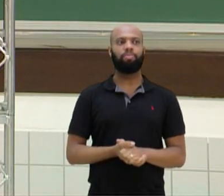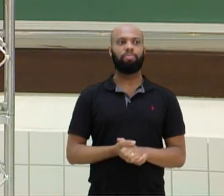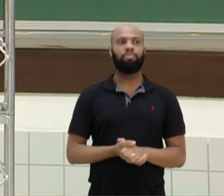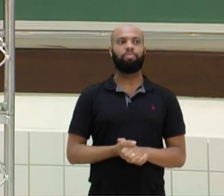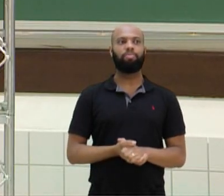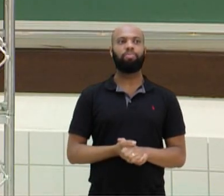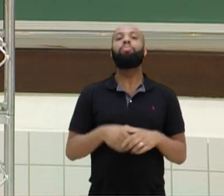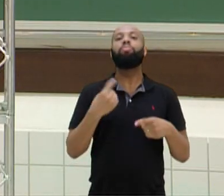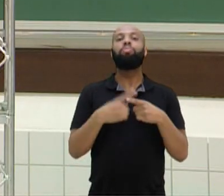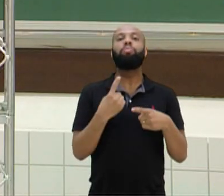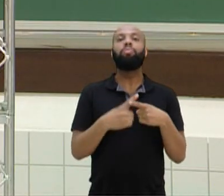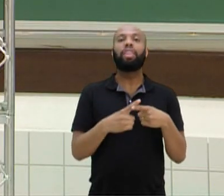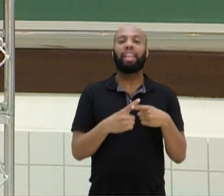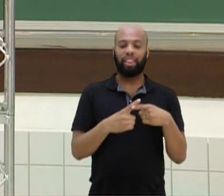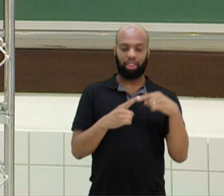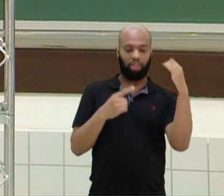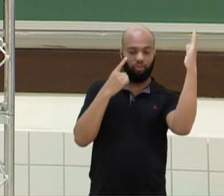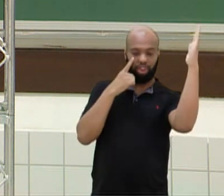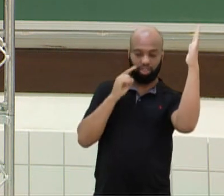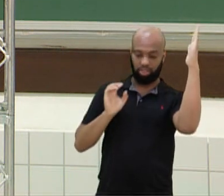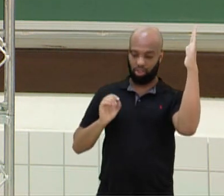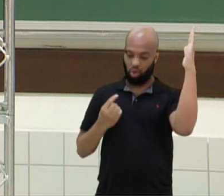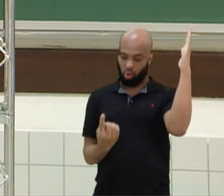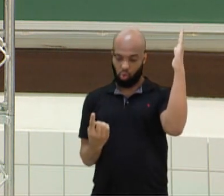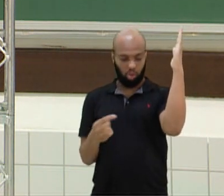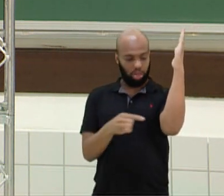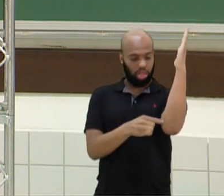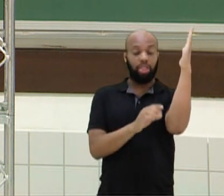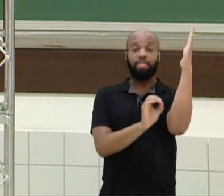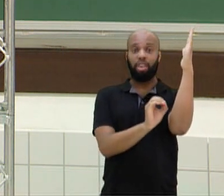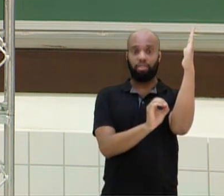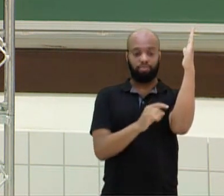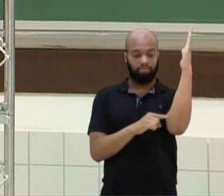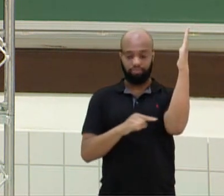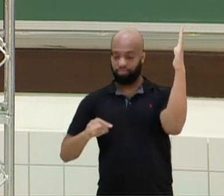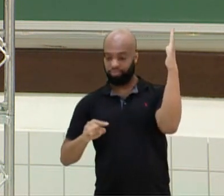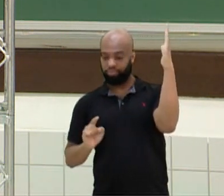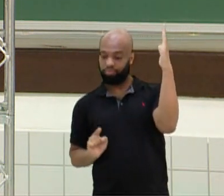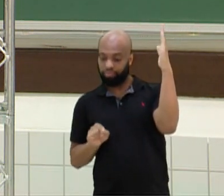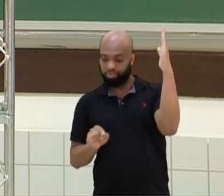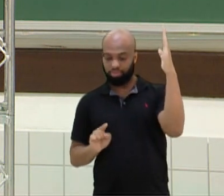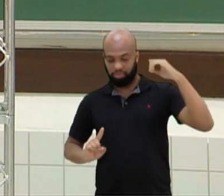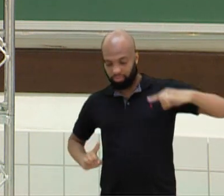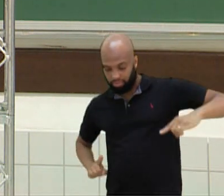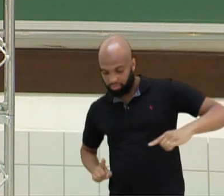em y, 1 em x, primeira raiz de 1 em x,